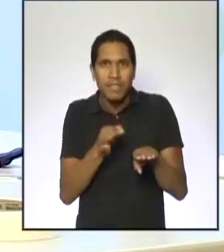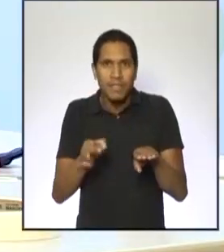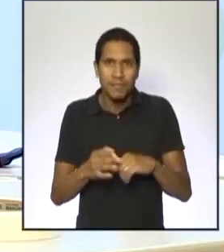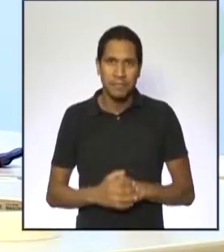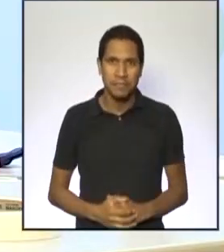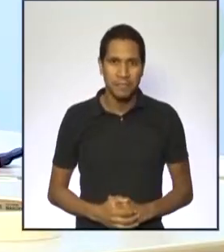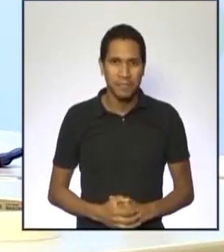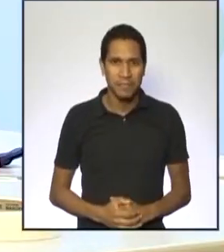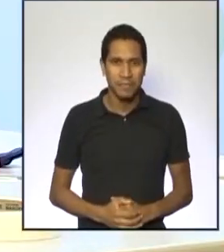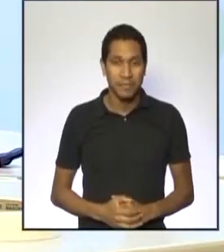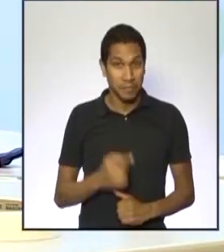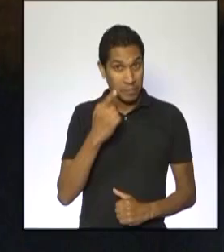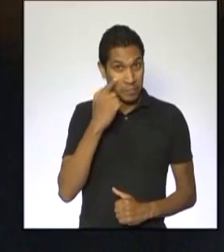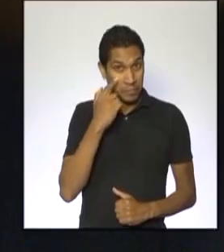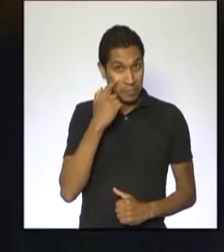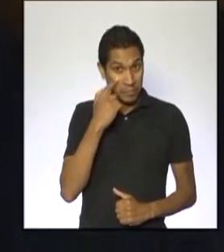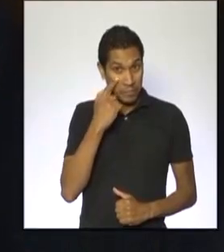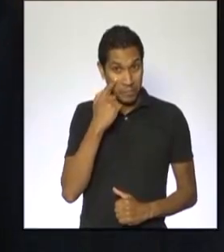aqui.